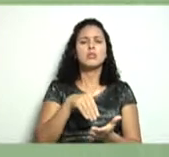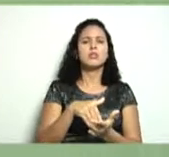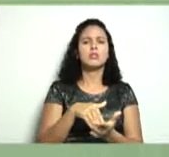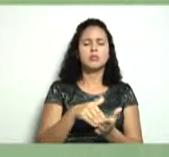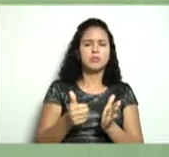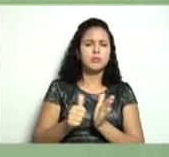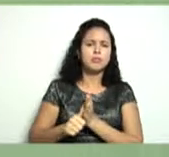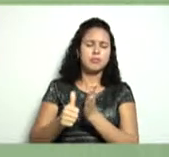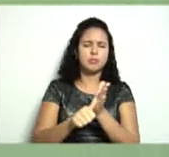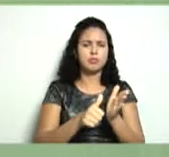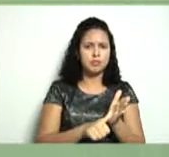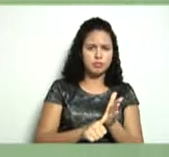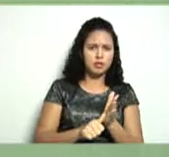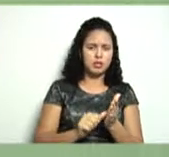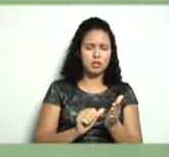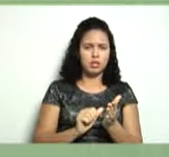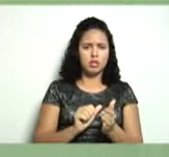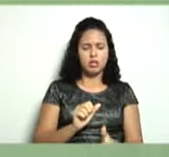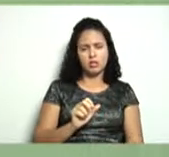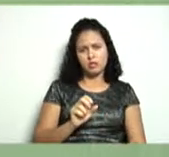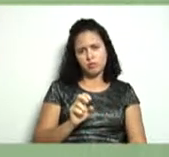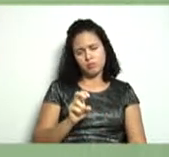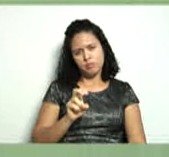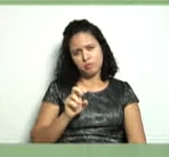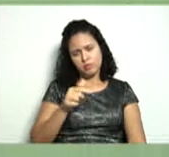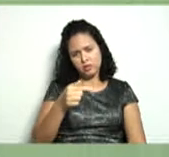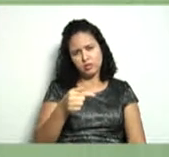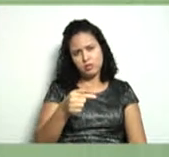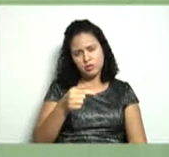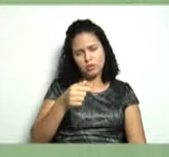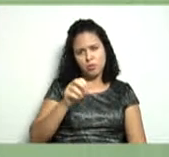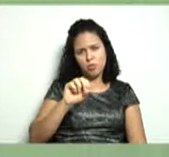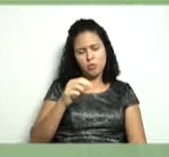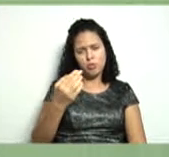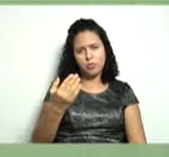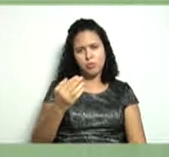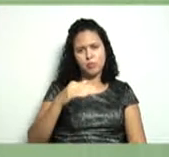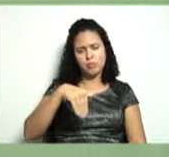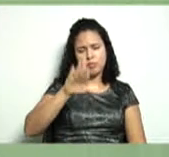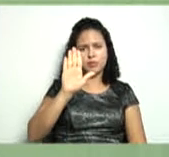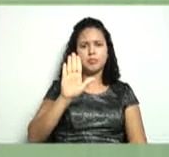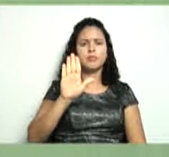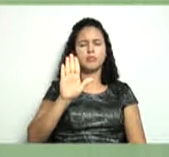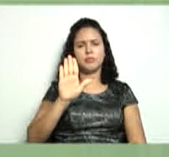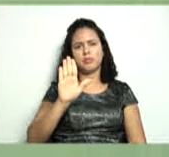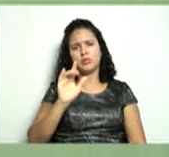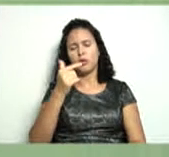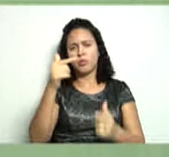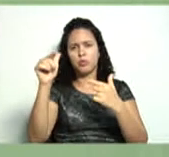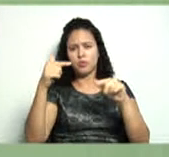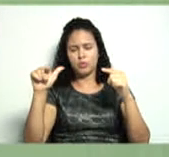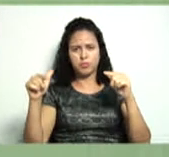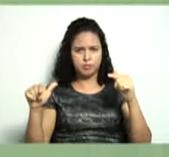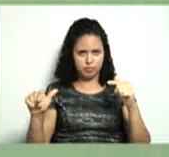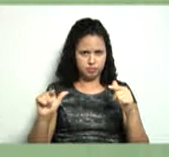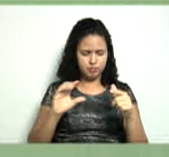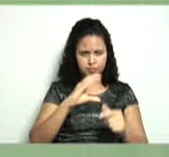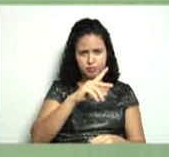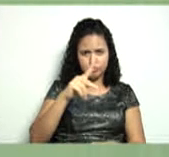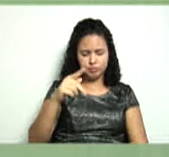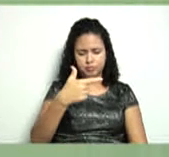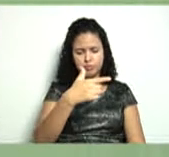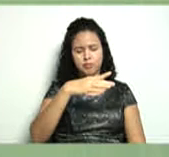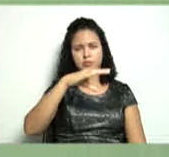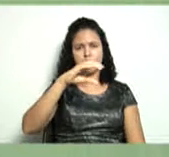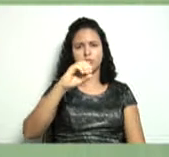associados, que a gente sabe que para o trabalho é 7 e para as demais é 20. E